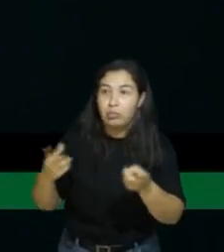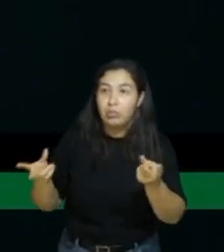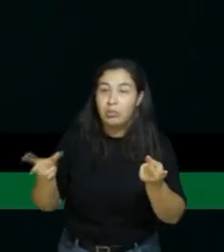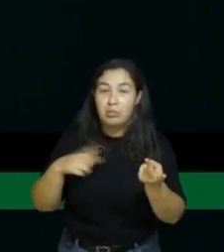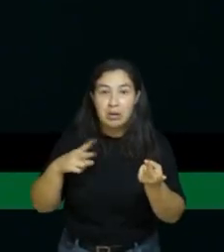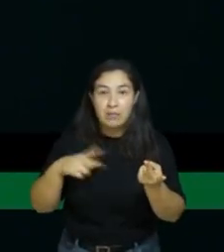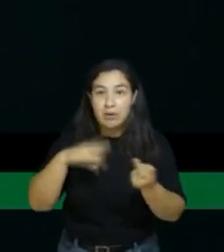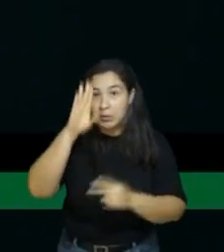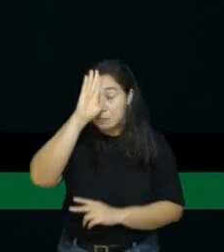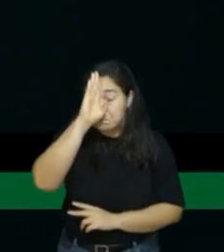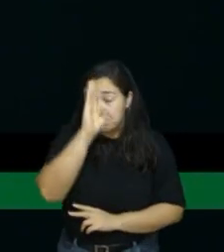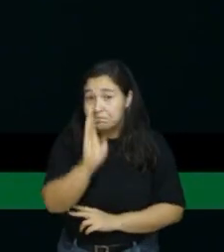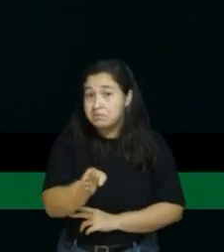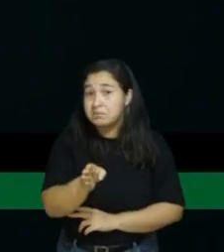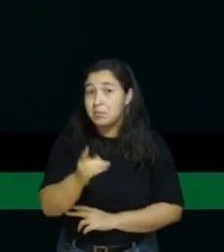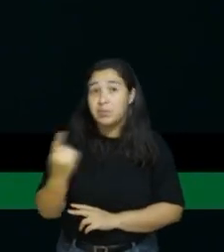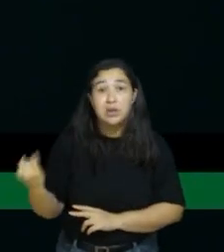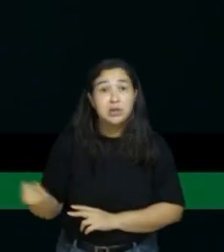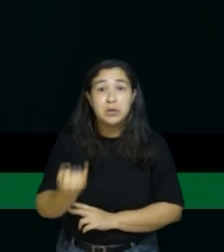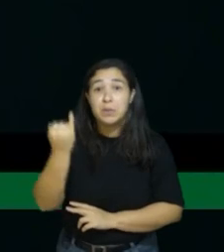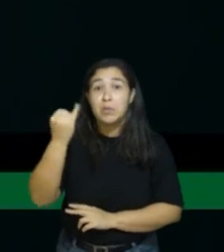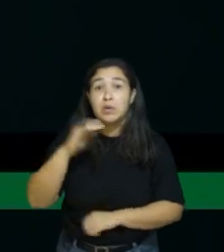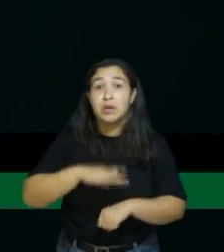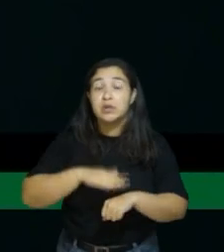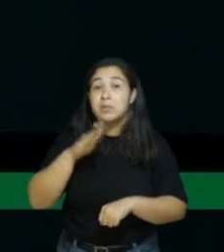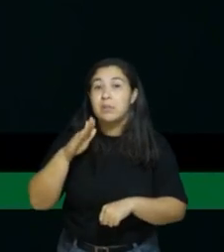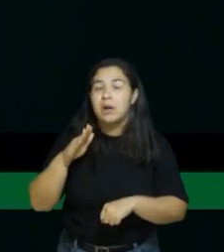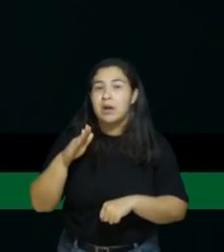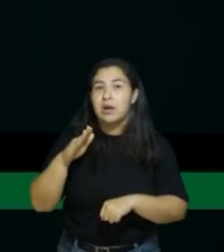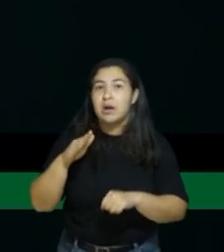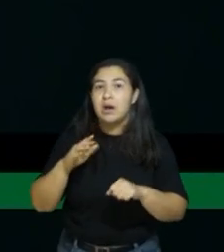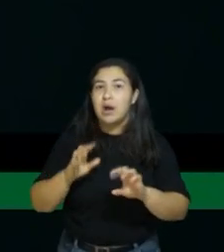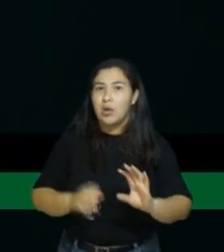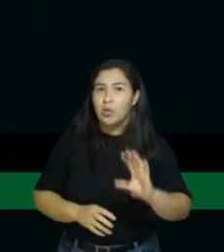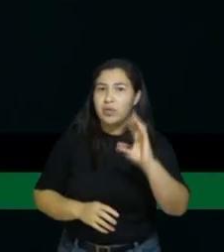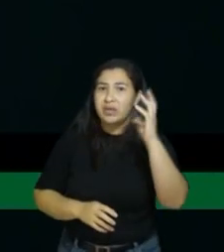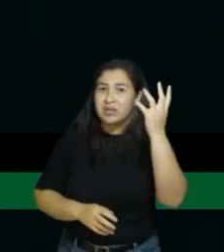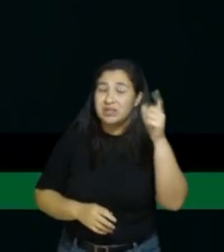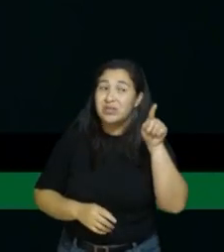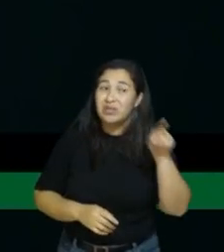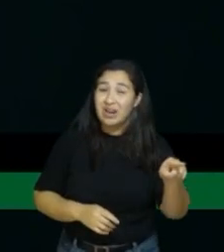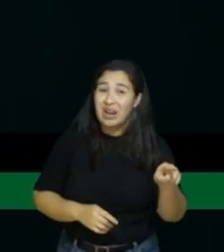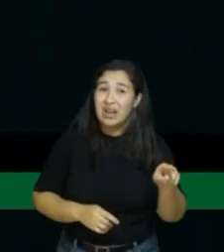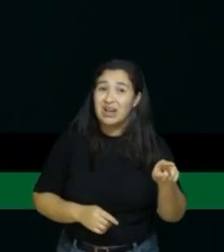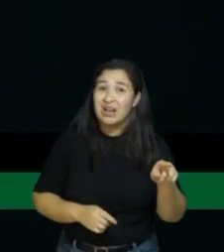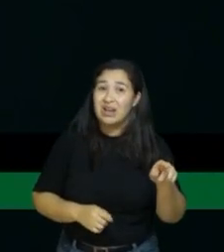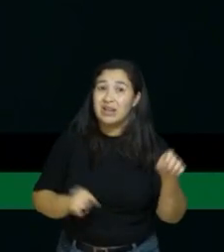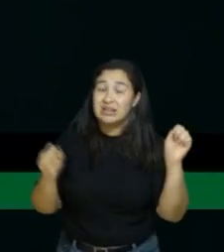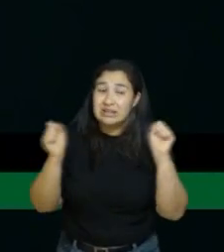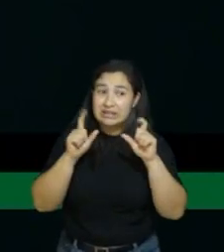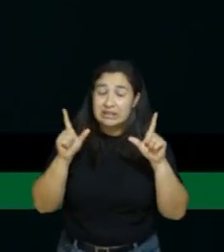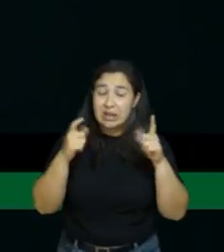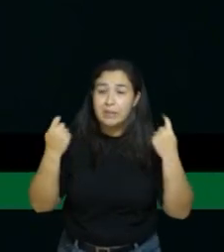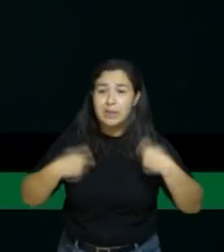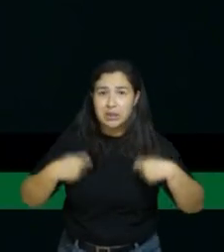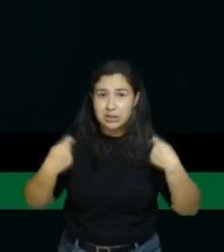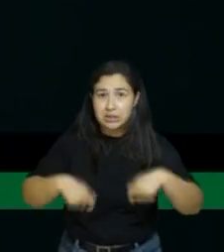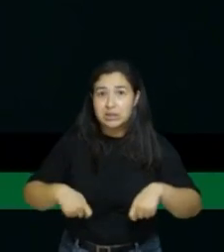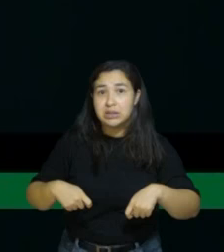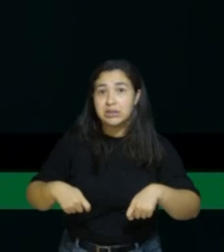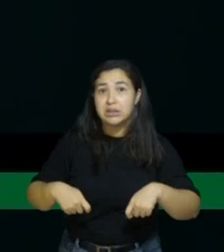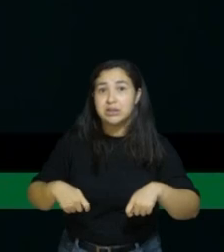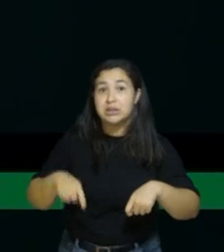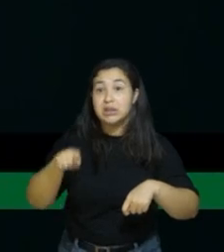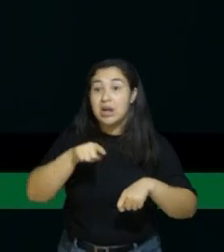principalmente que isso o que tá acontecendo com esse nível de gravidade ele sirva para movimentar as placas